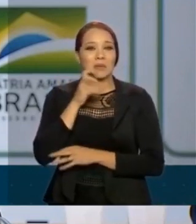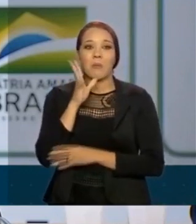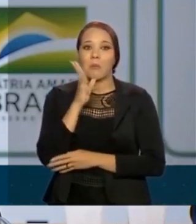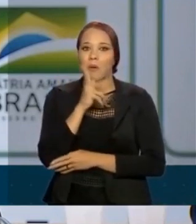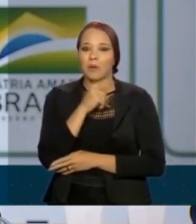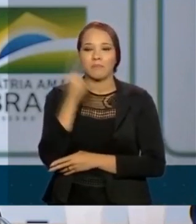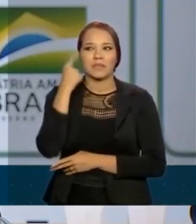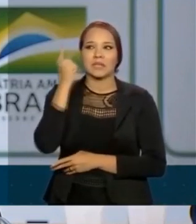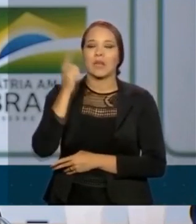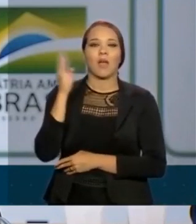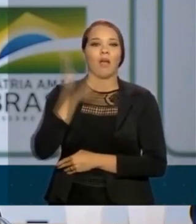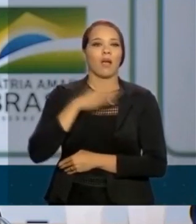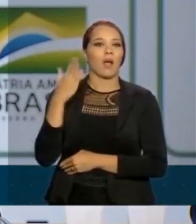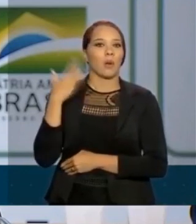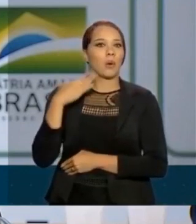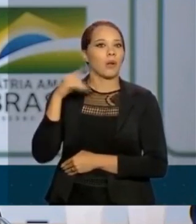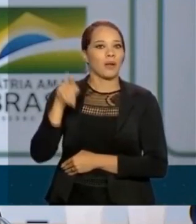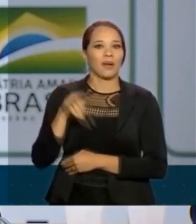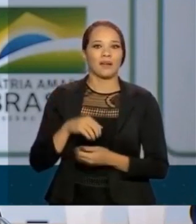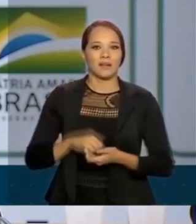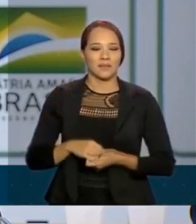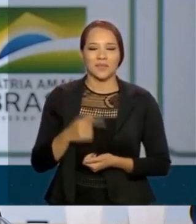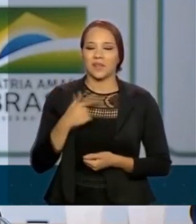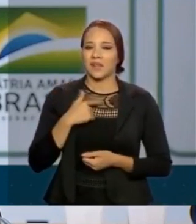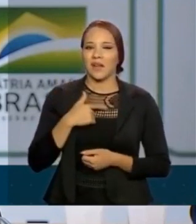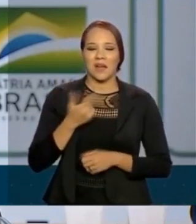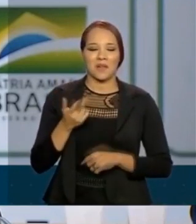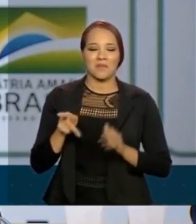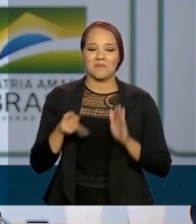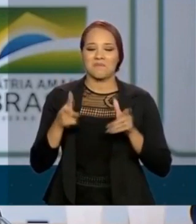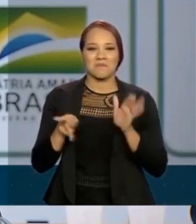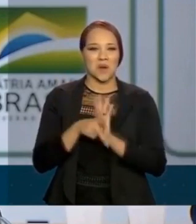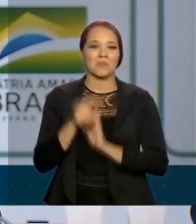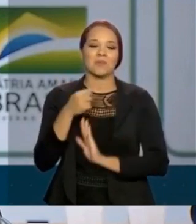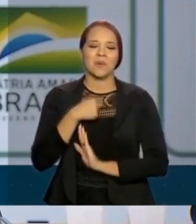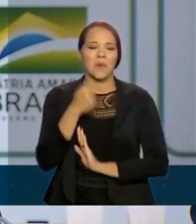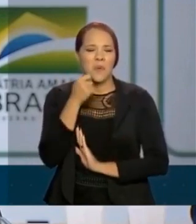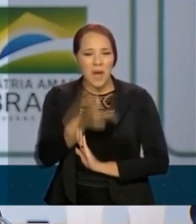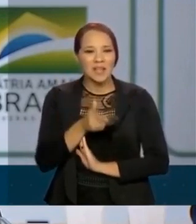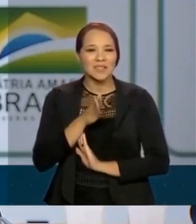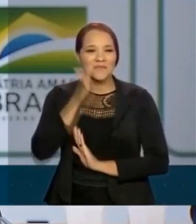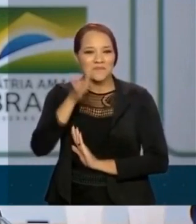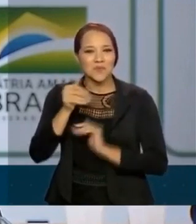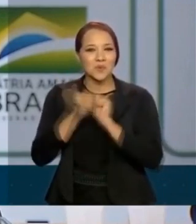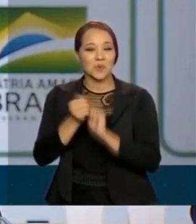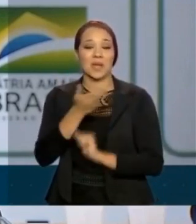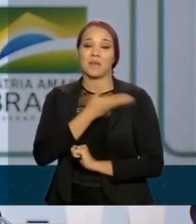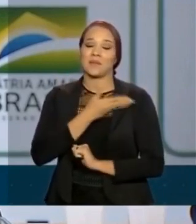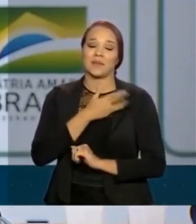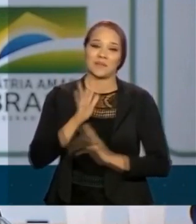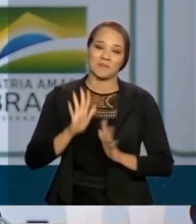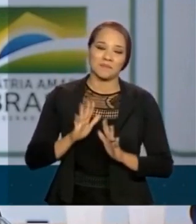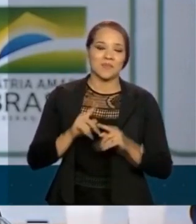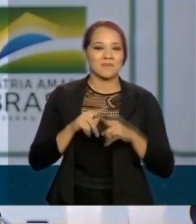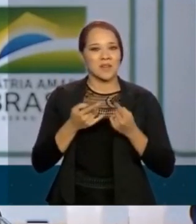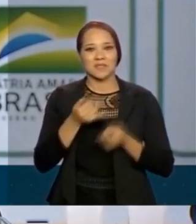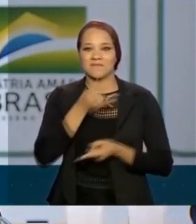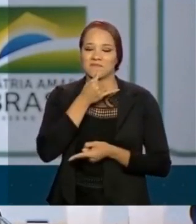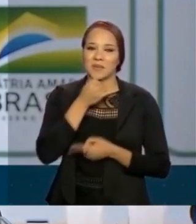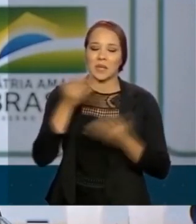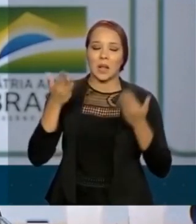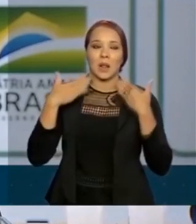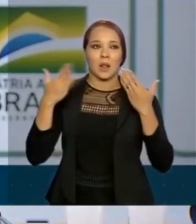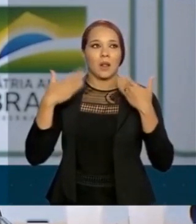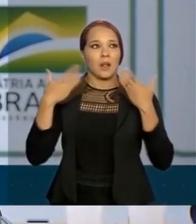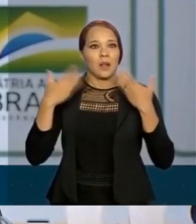fiquei achando que era o calor de Cuiabá, a minha eterna capital. Quase que eu fui lá para Cuiabá para ficar lá com meus amigos cuiabanos. Mas, infelizmente, o calor